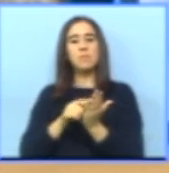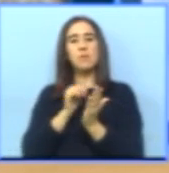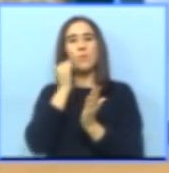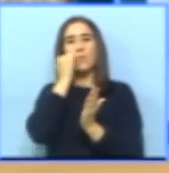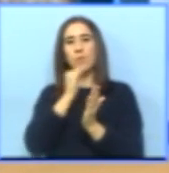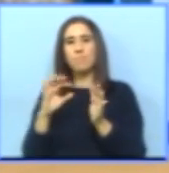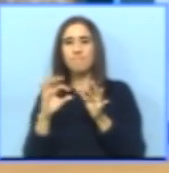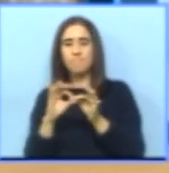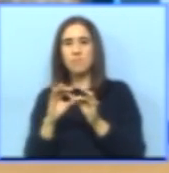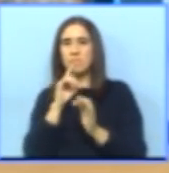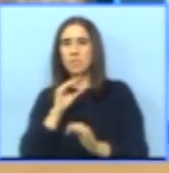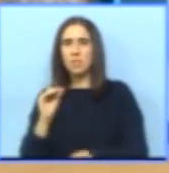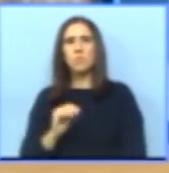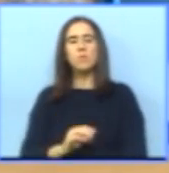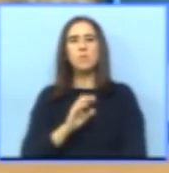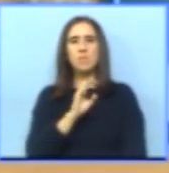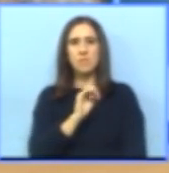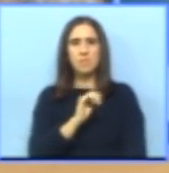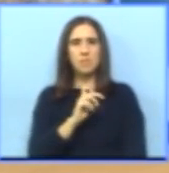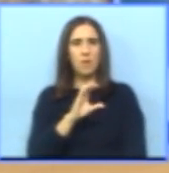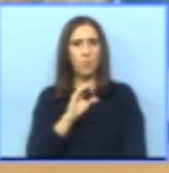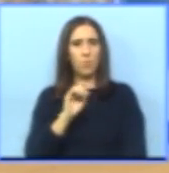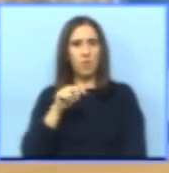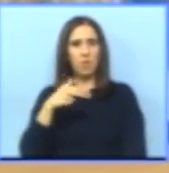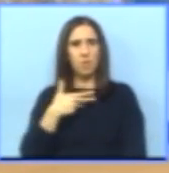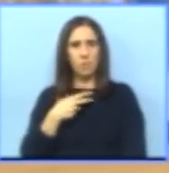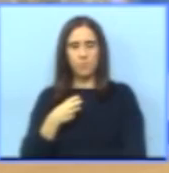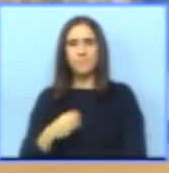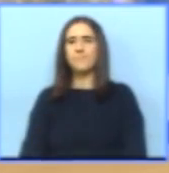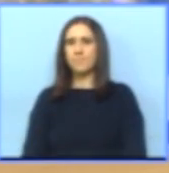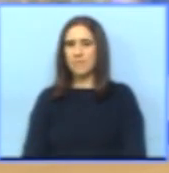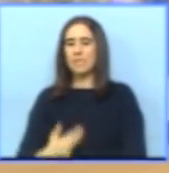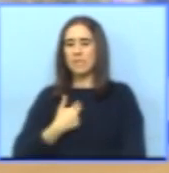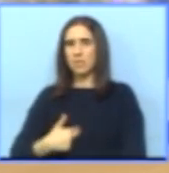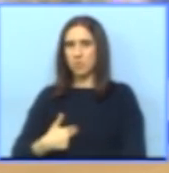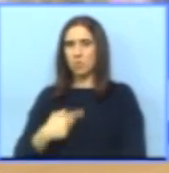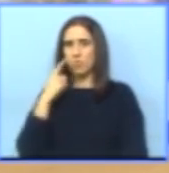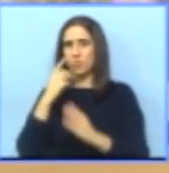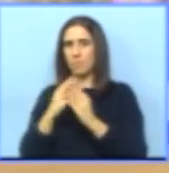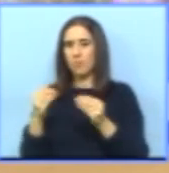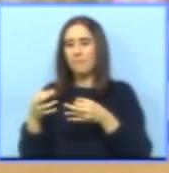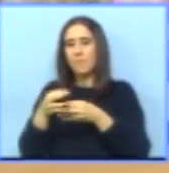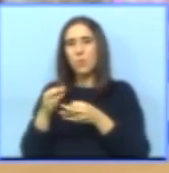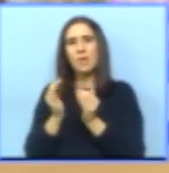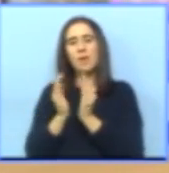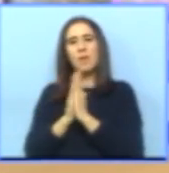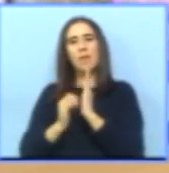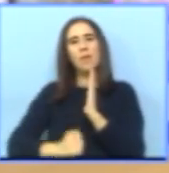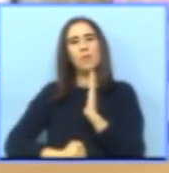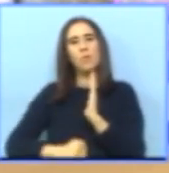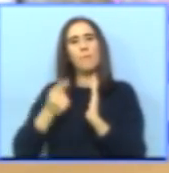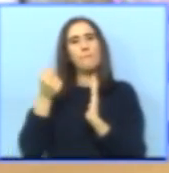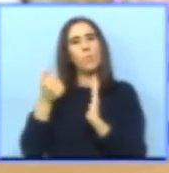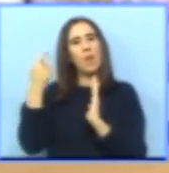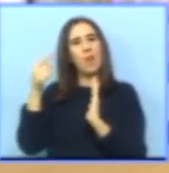o Endo, é um cristão, um católico japonês, dos poucos da minoria católica que há no Japão. Os japoneses ainda hoje têm escolas